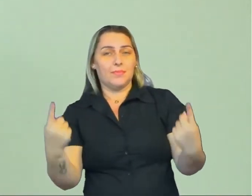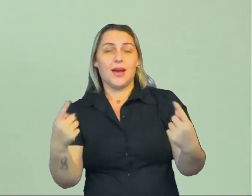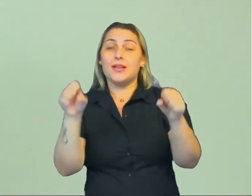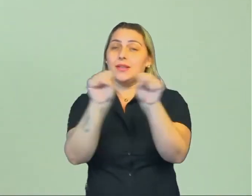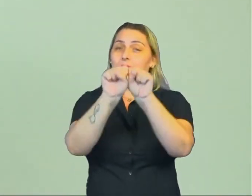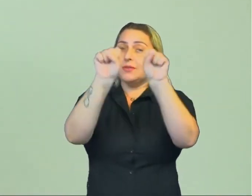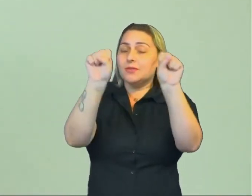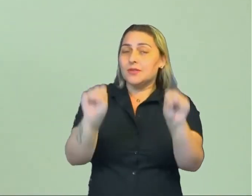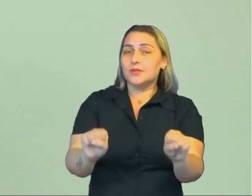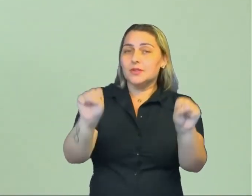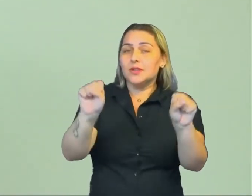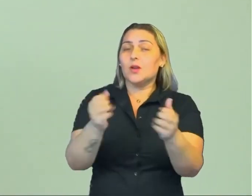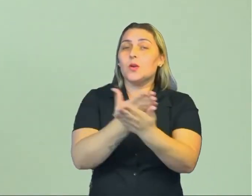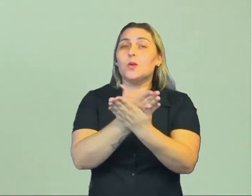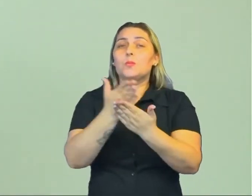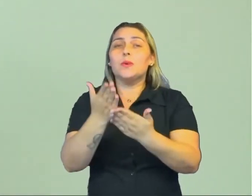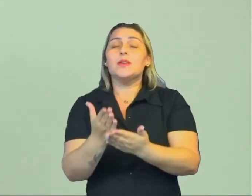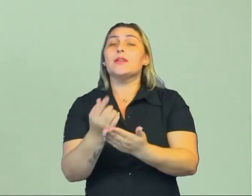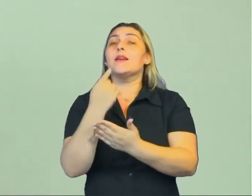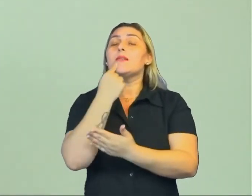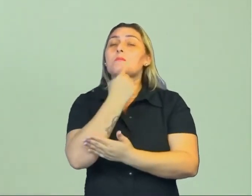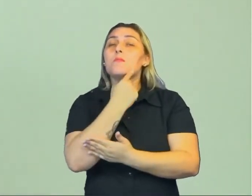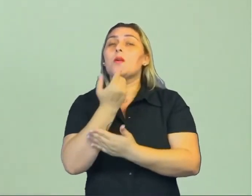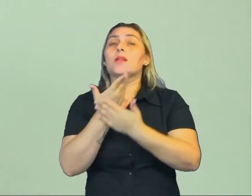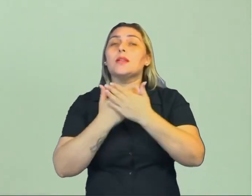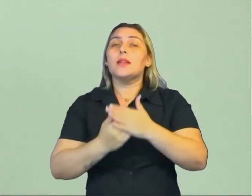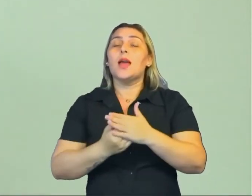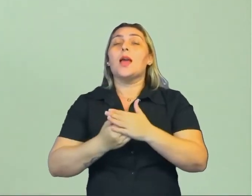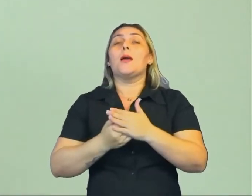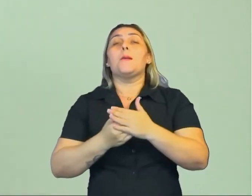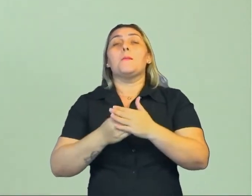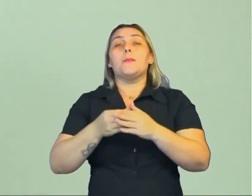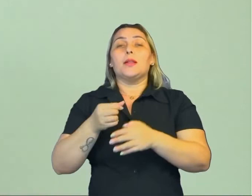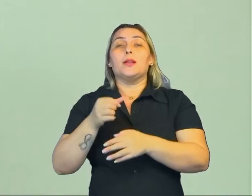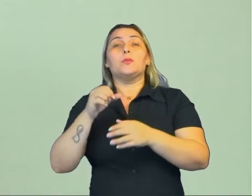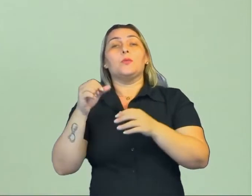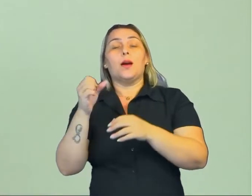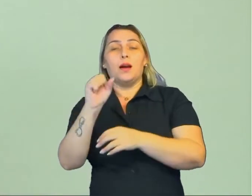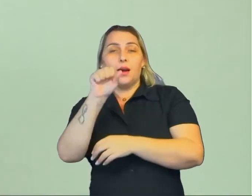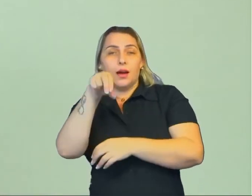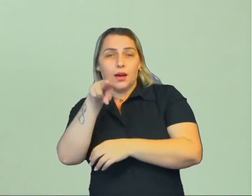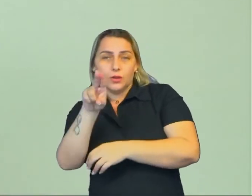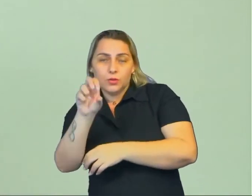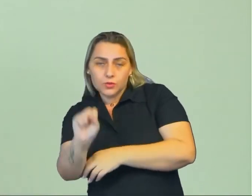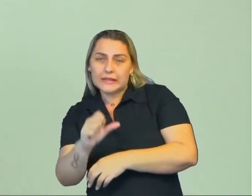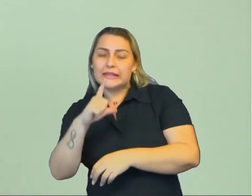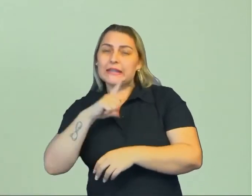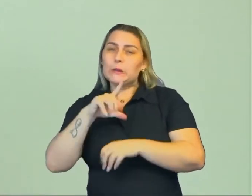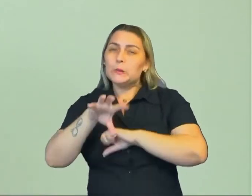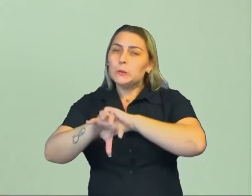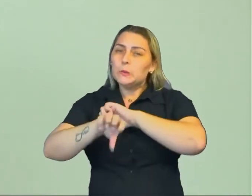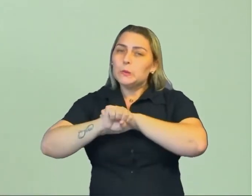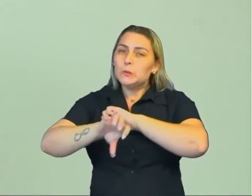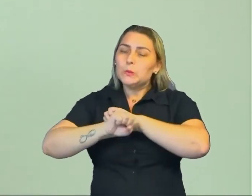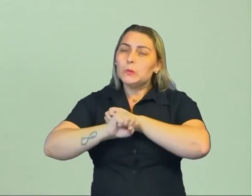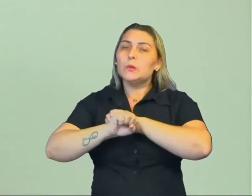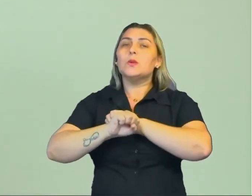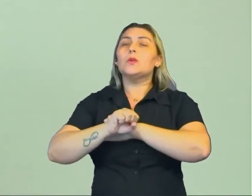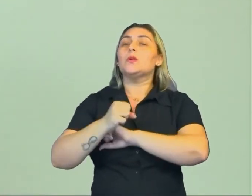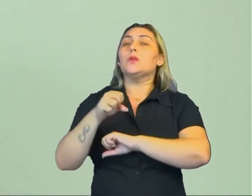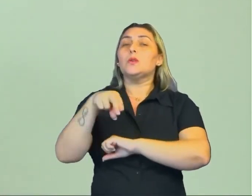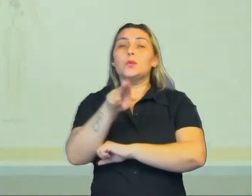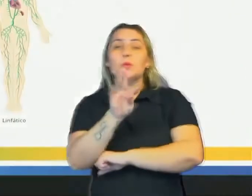um sistema que inicia-se na boca, termina no ânus, onde tem todo o processo de absorção de